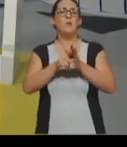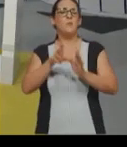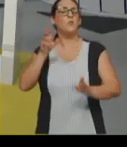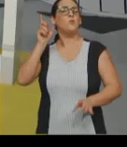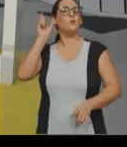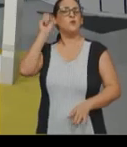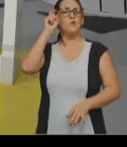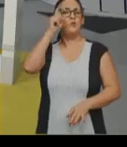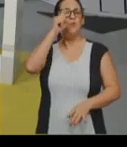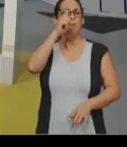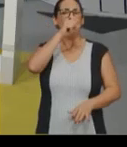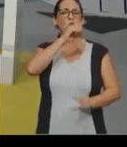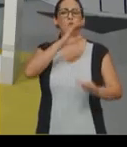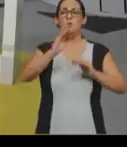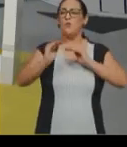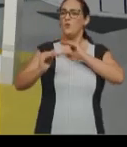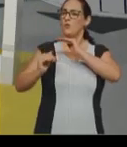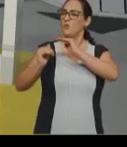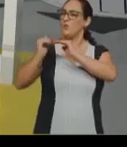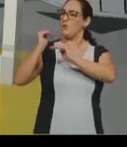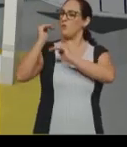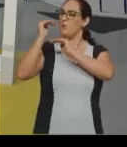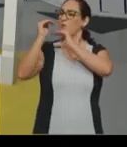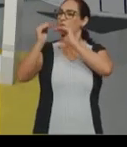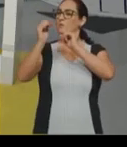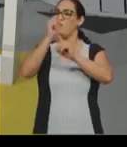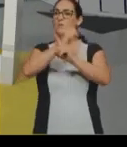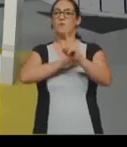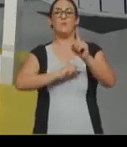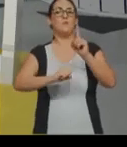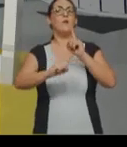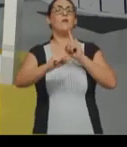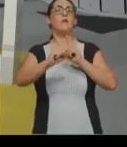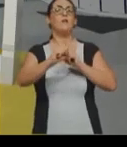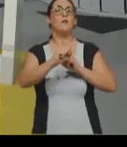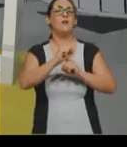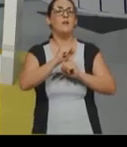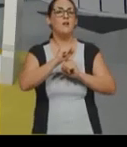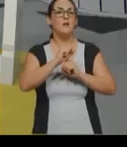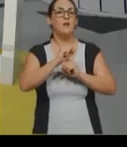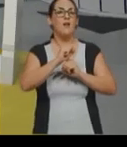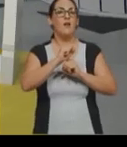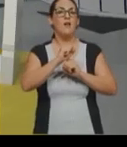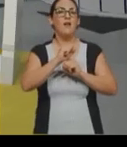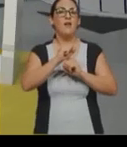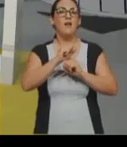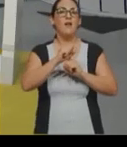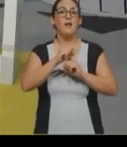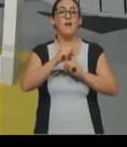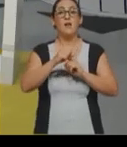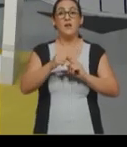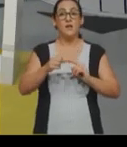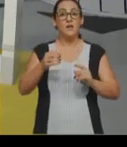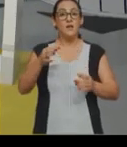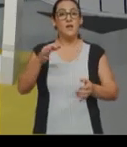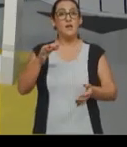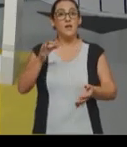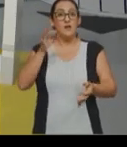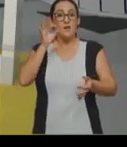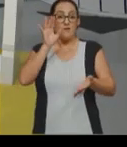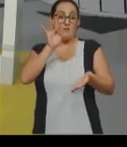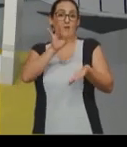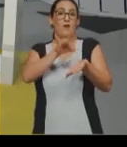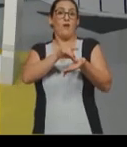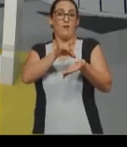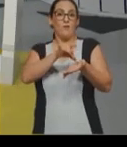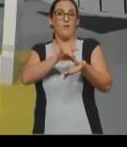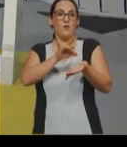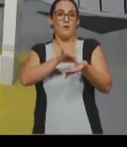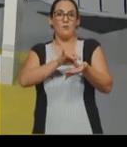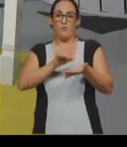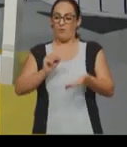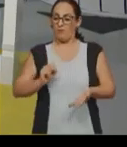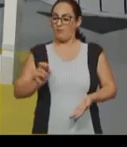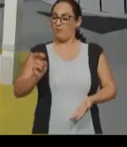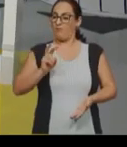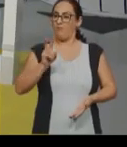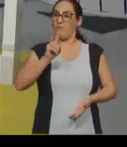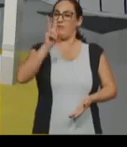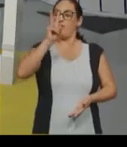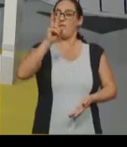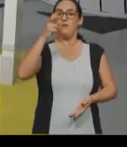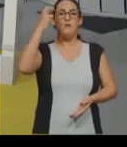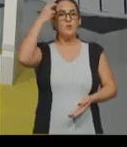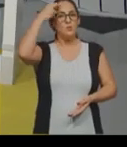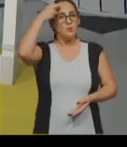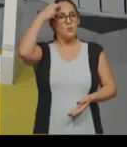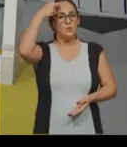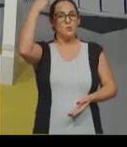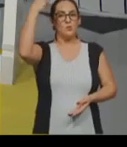dificuldade, um desenvolvimento dessa sociedade, né, de um reconhecimento e uma valorização da sua cultura,